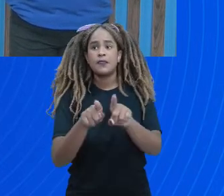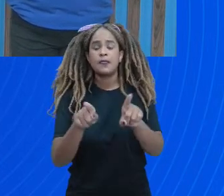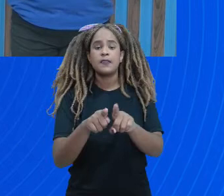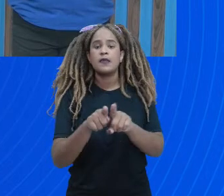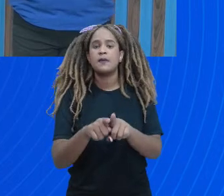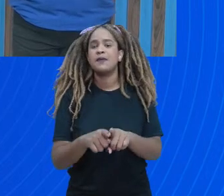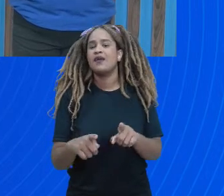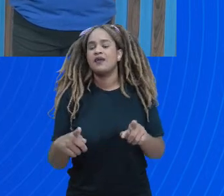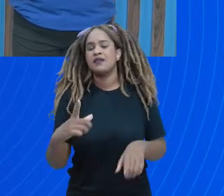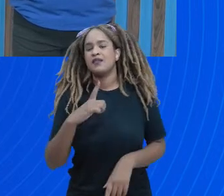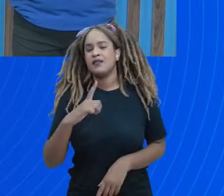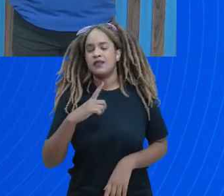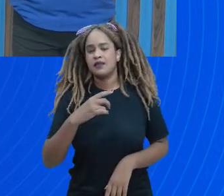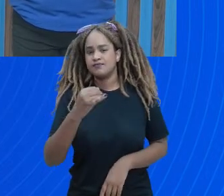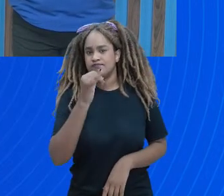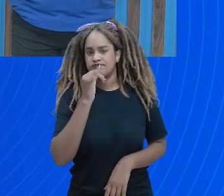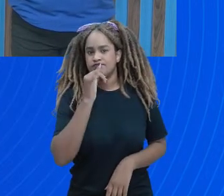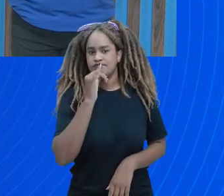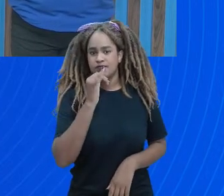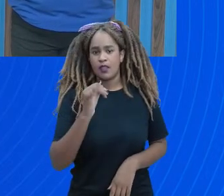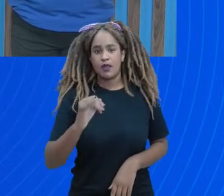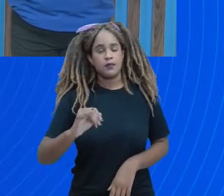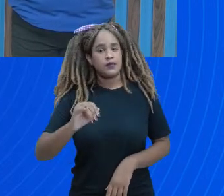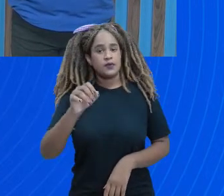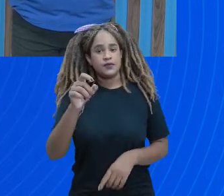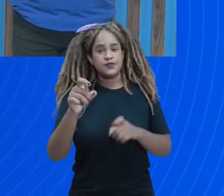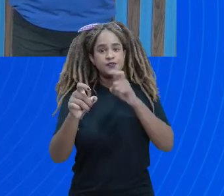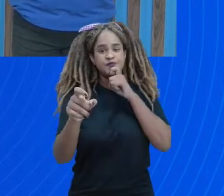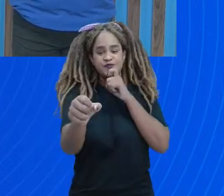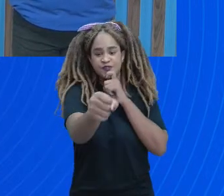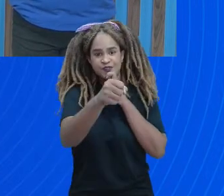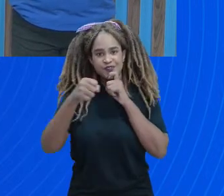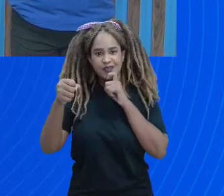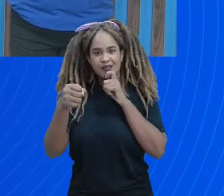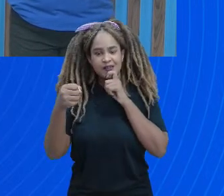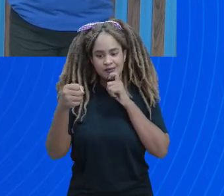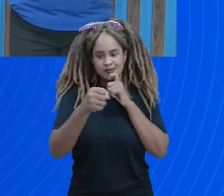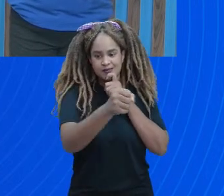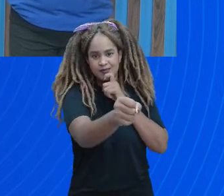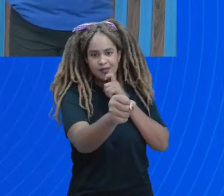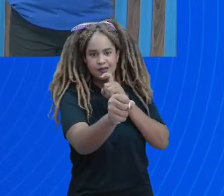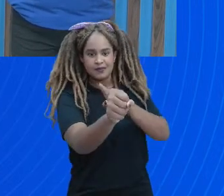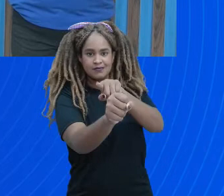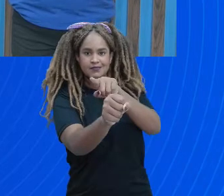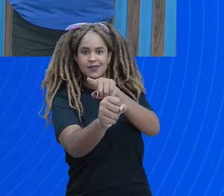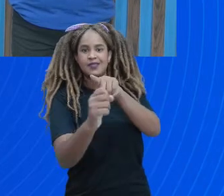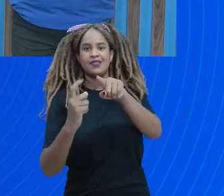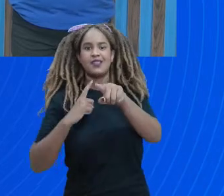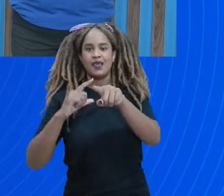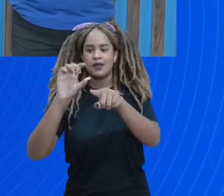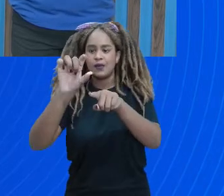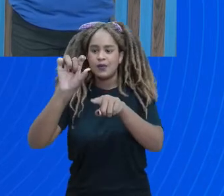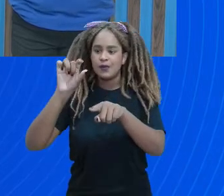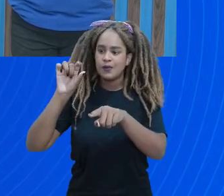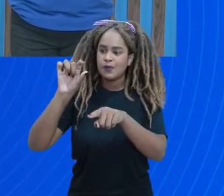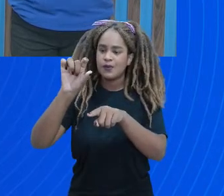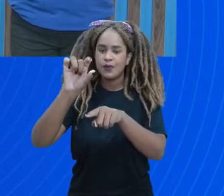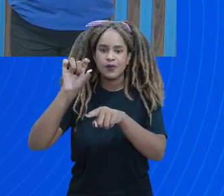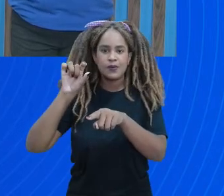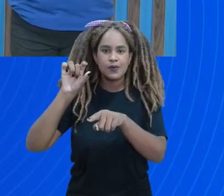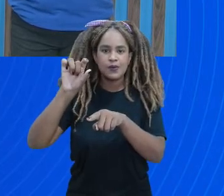que todo mundo já teve essa experiência, né? Pegar o imã, colocar na geladeira e puxa, né,